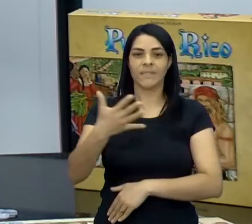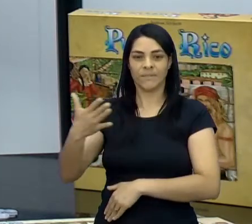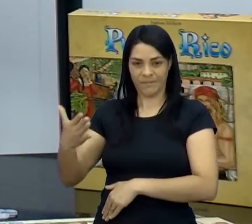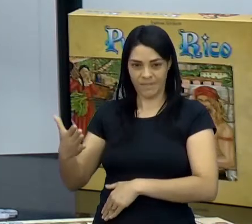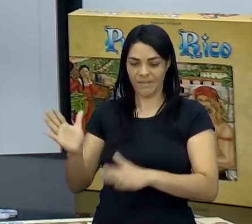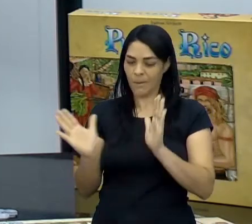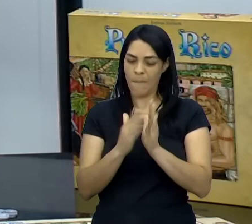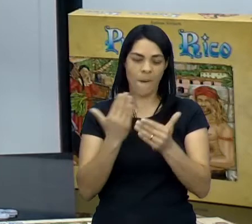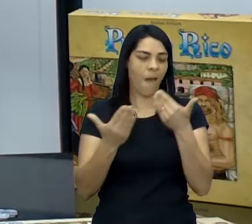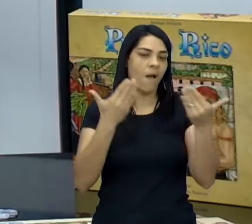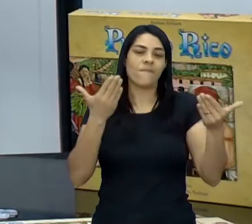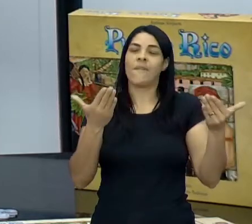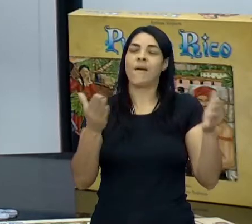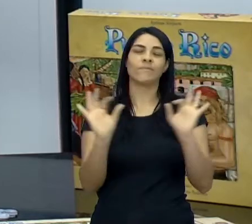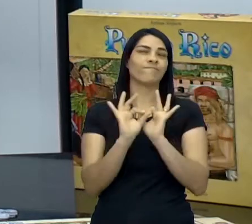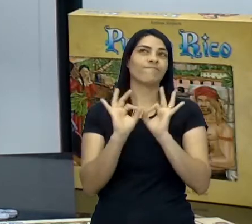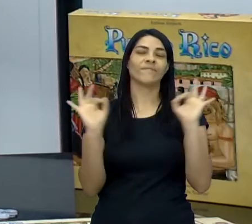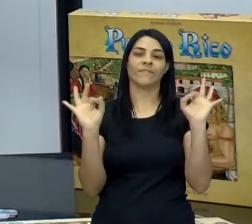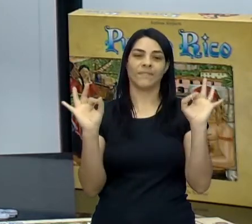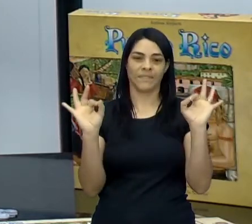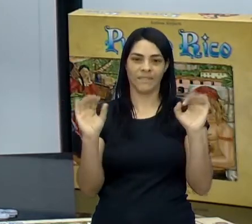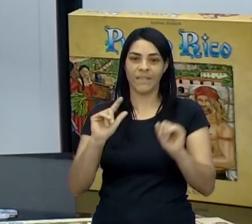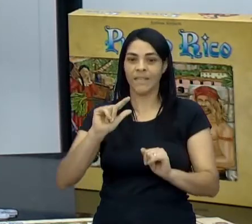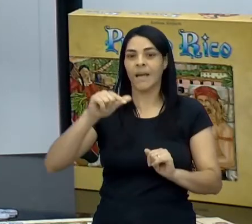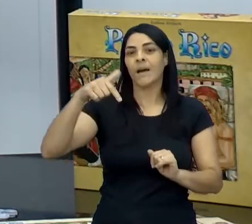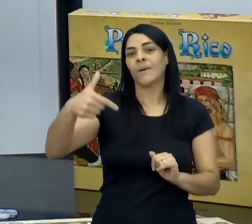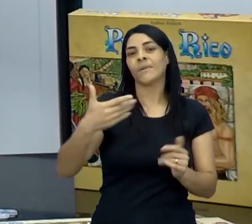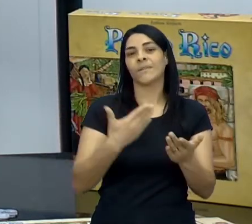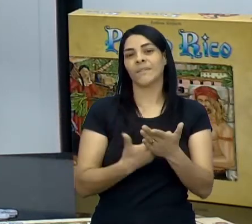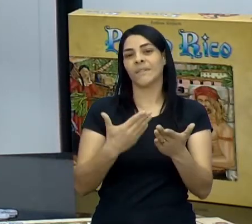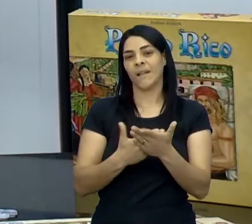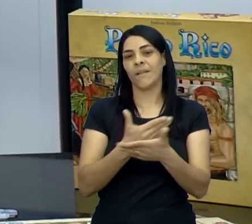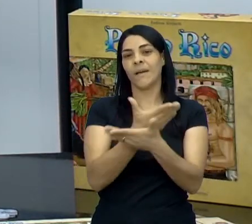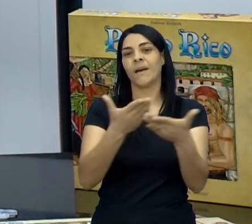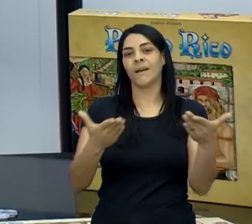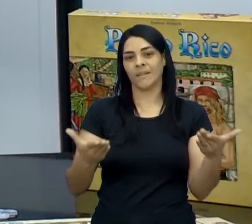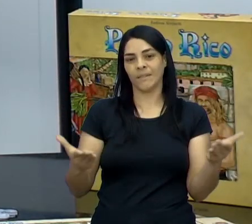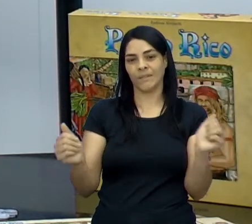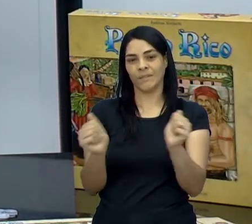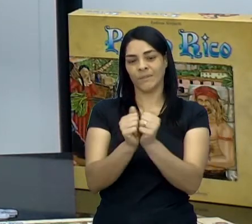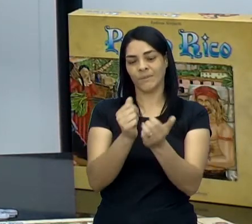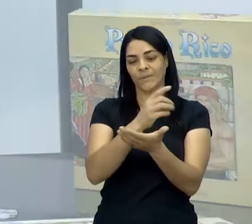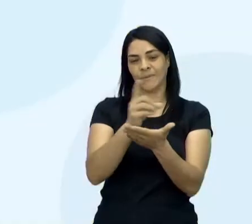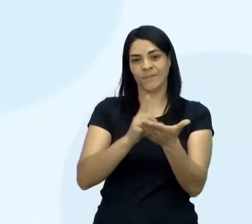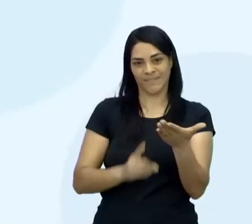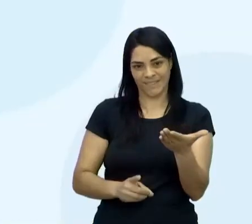poderosos. E a gente se vê na próxima aula do Designer de Games.